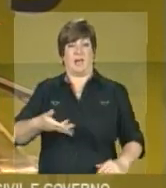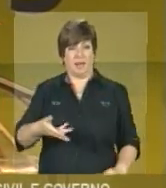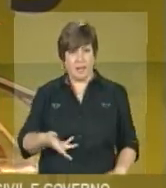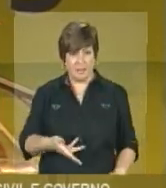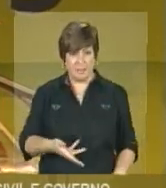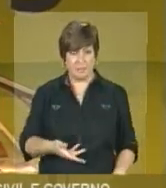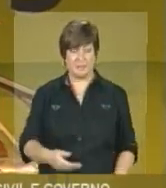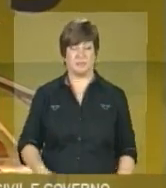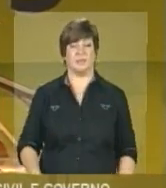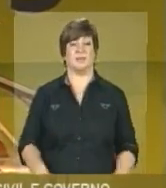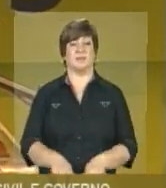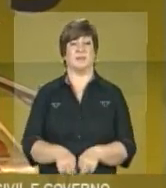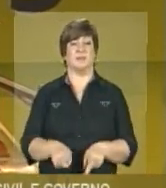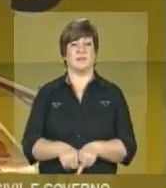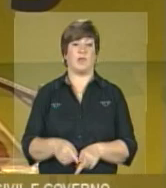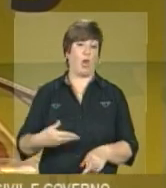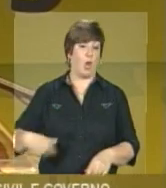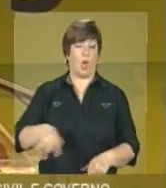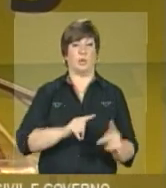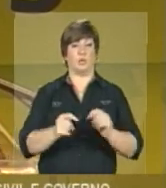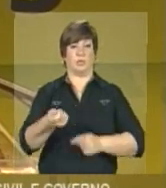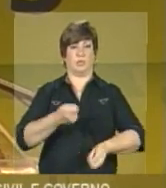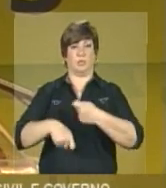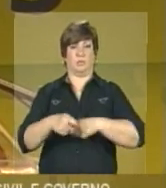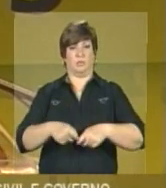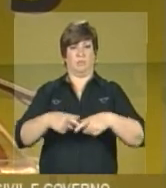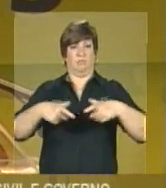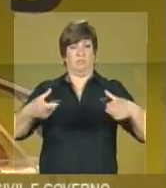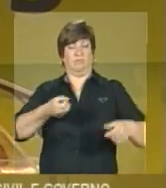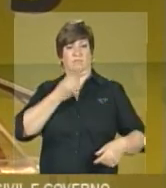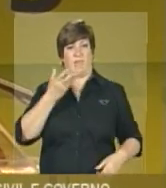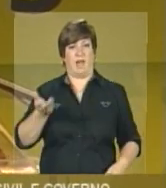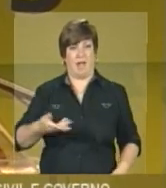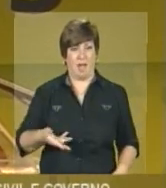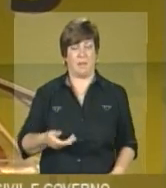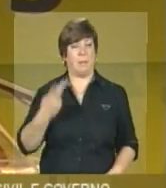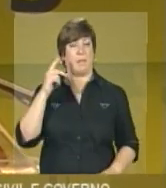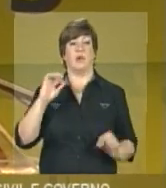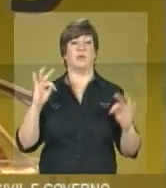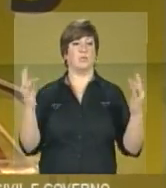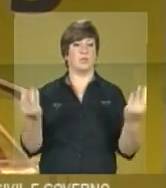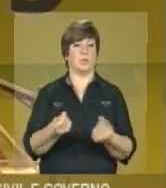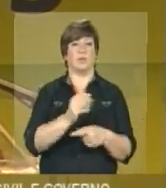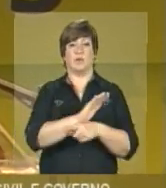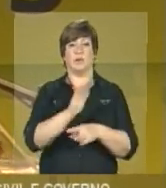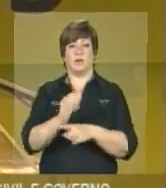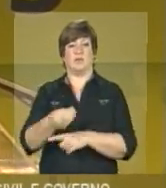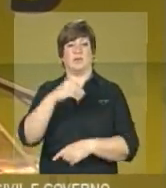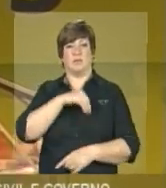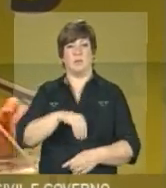acelerado de nossa economia para poder distribuir riqueza.